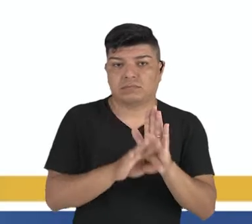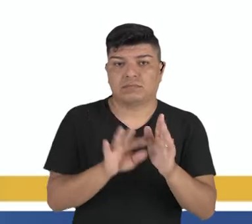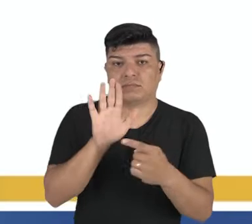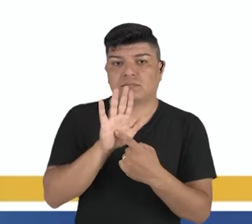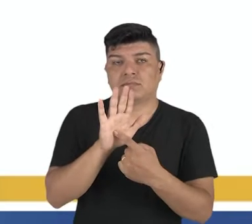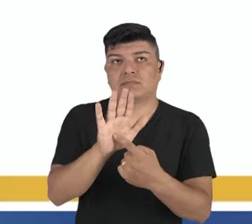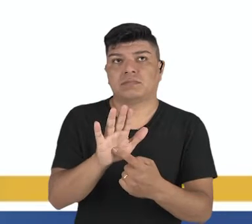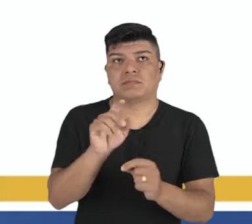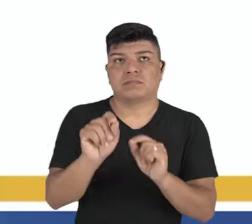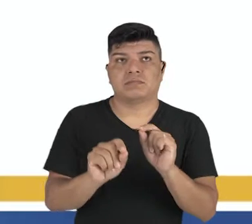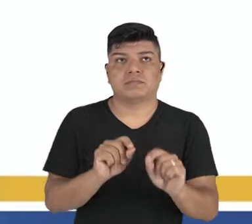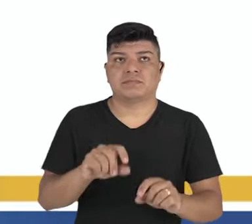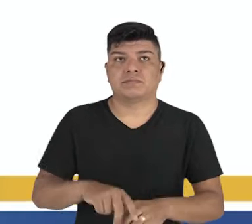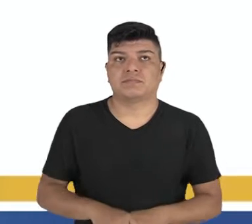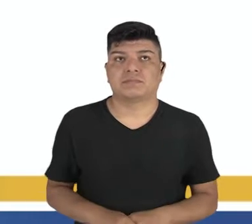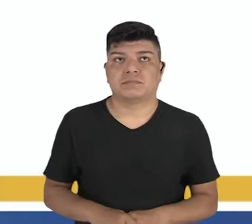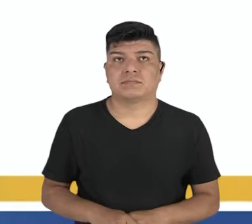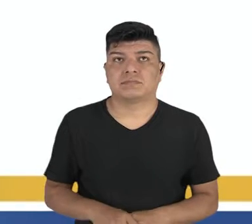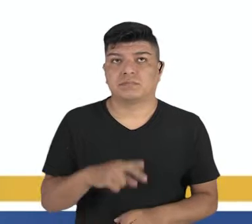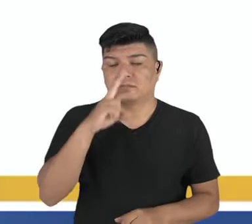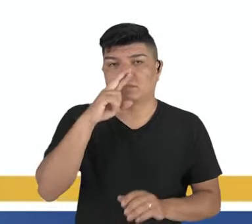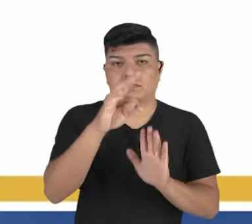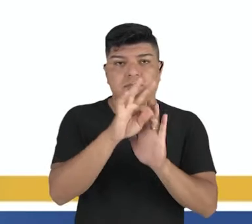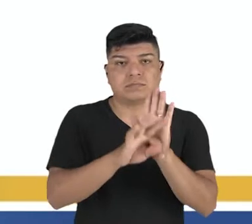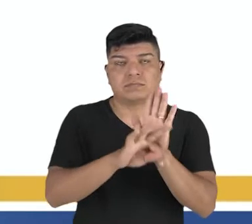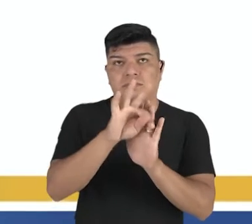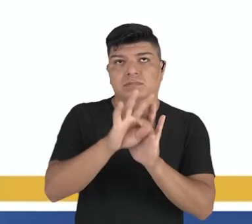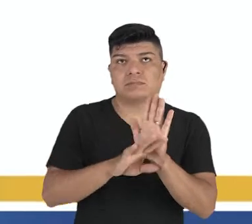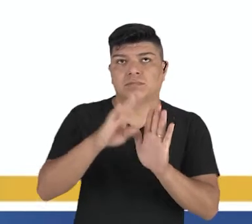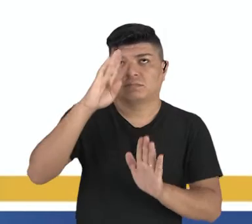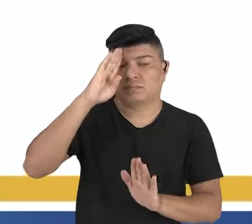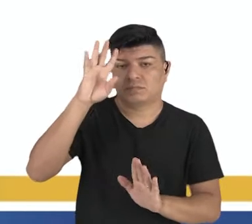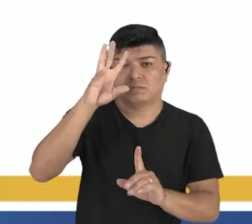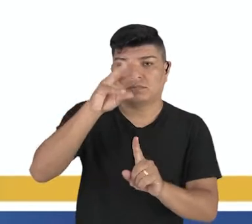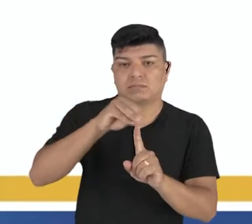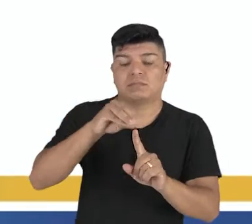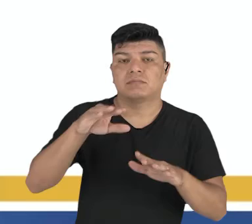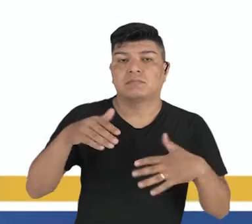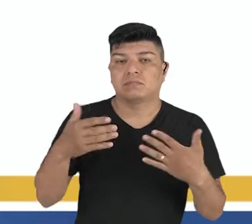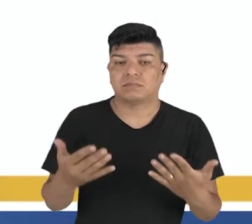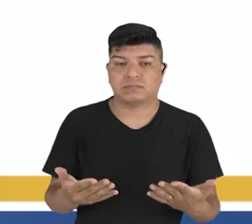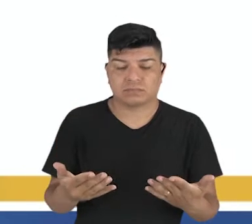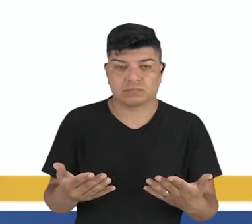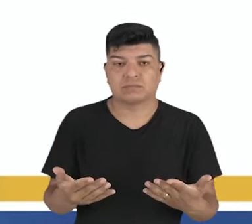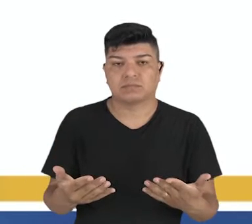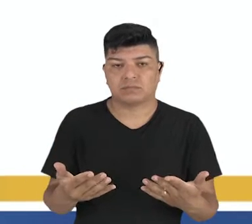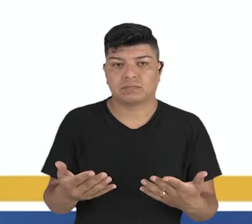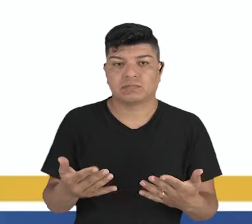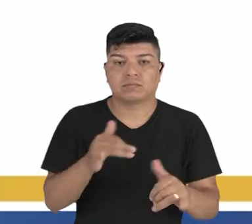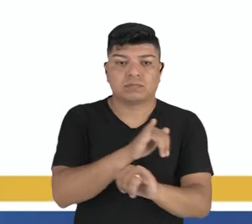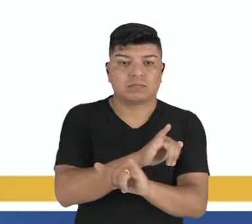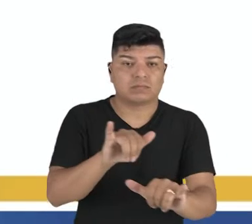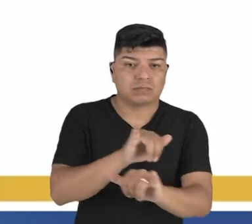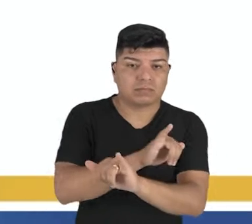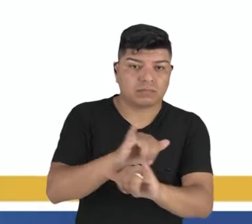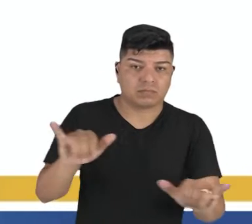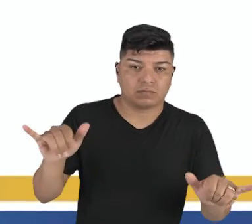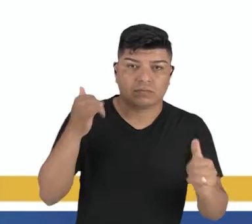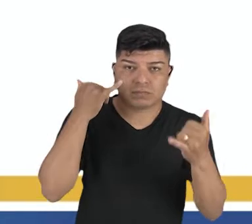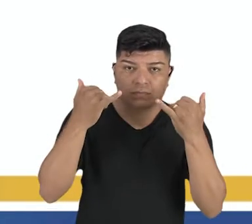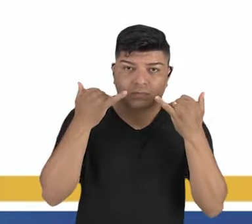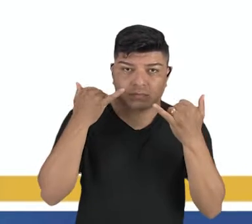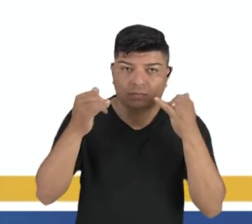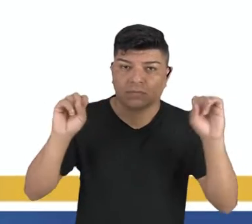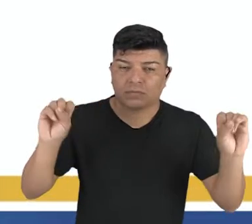texto expositivo é um tipo textual que tem como principal objetivo, qual é o objetivo dele? É transmitir uma mensagem de forma